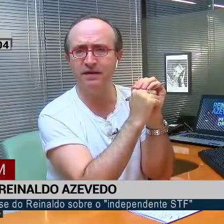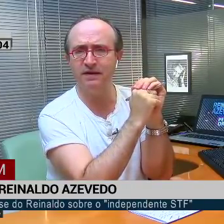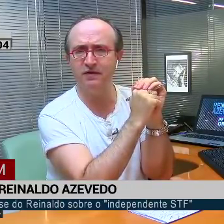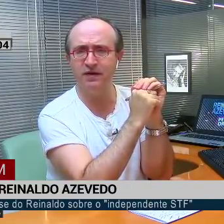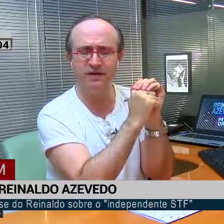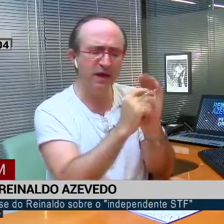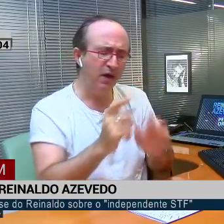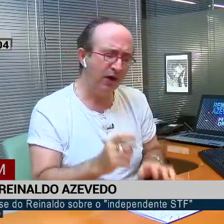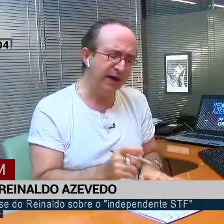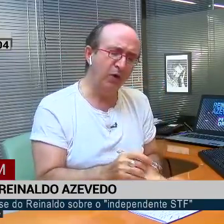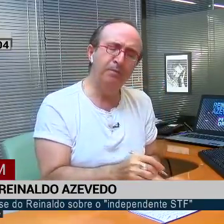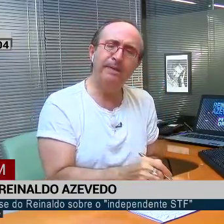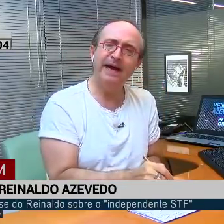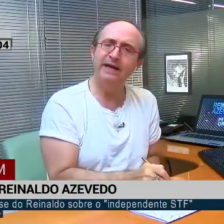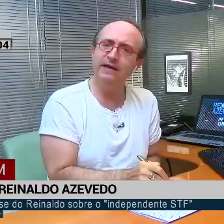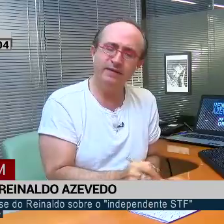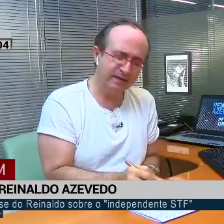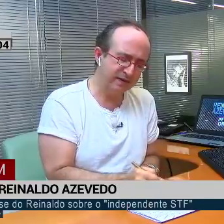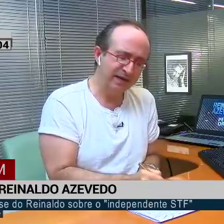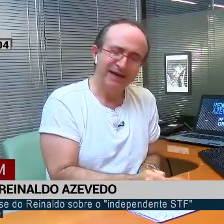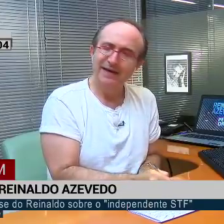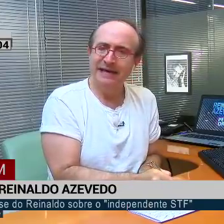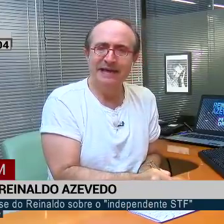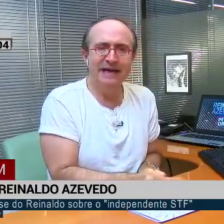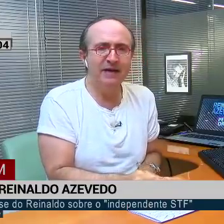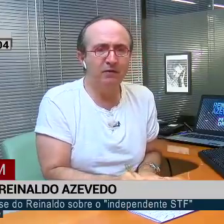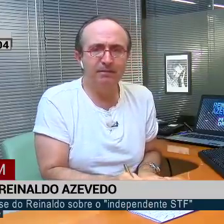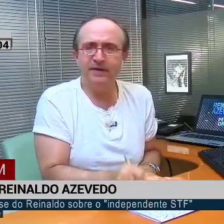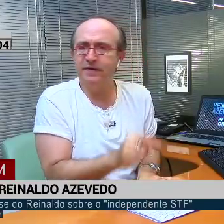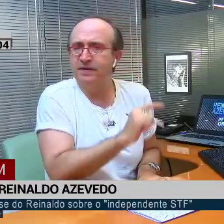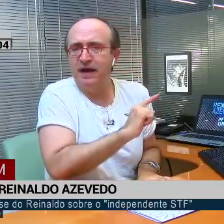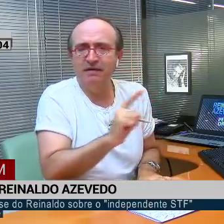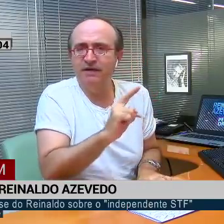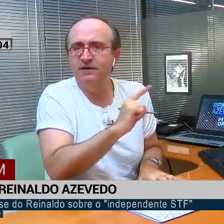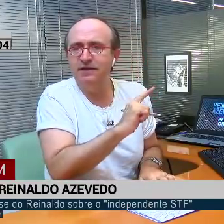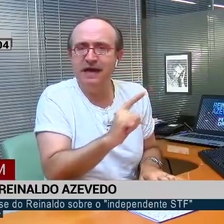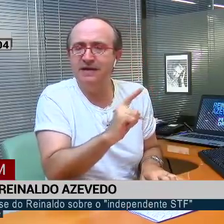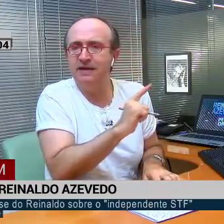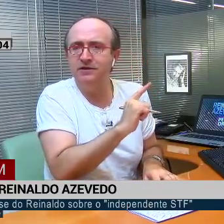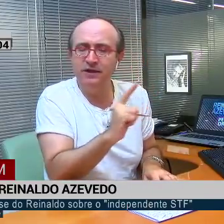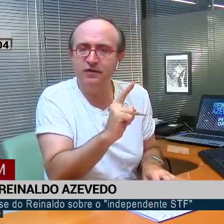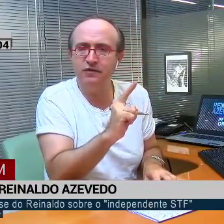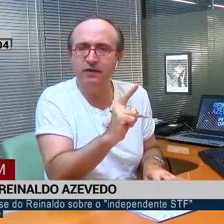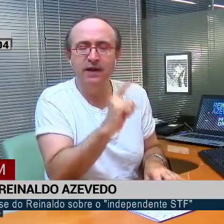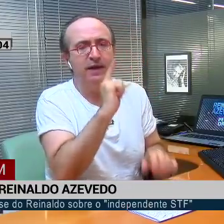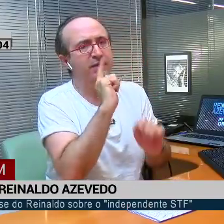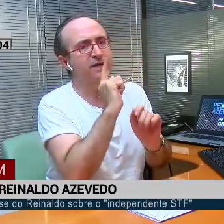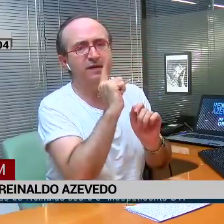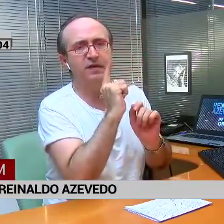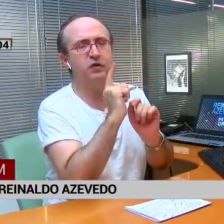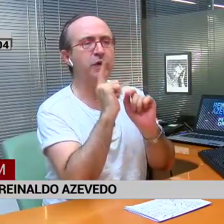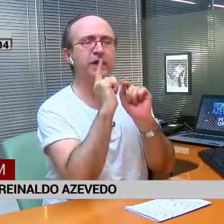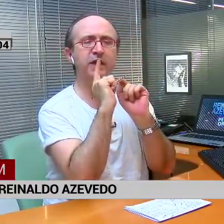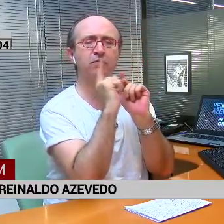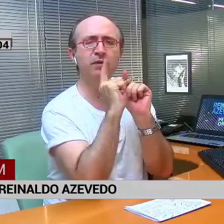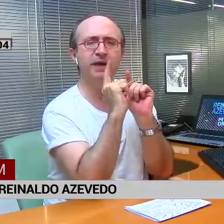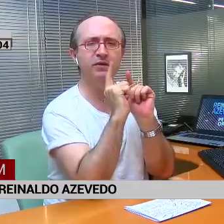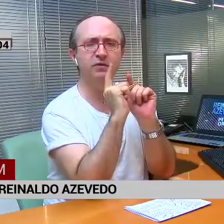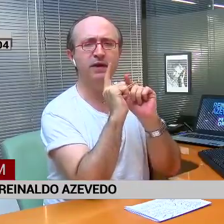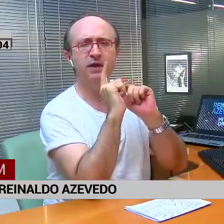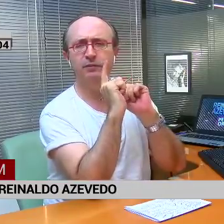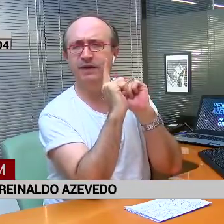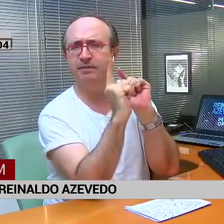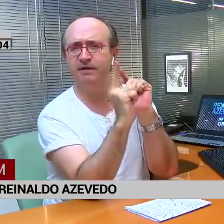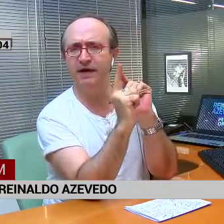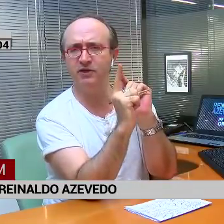mês antes das eleições. Ora, o país não precisava de nada disso. Eu insisto, em